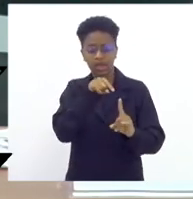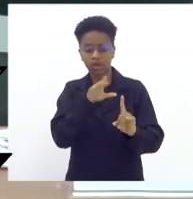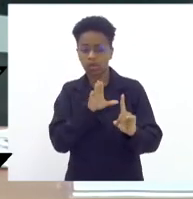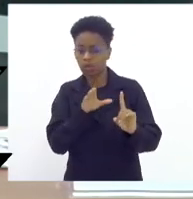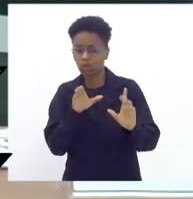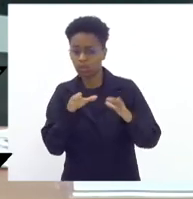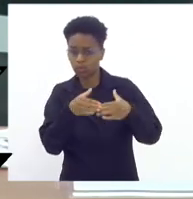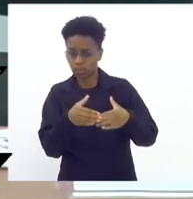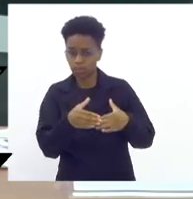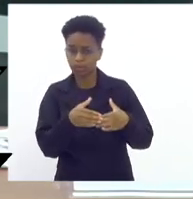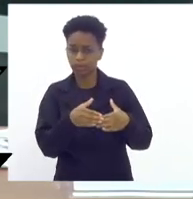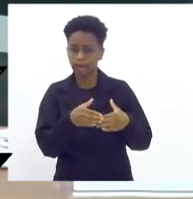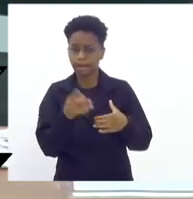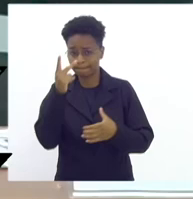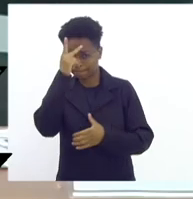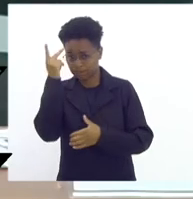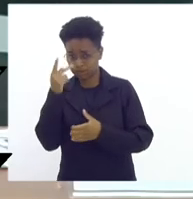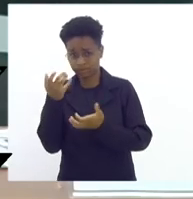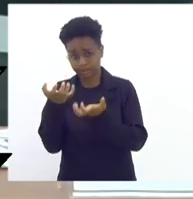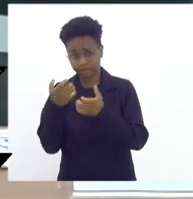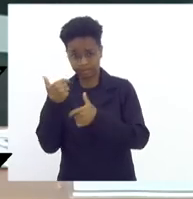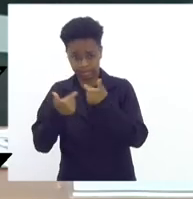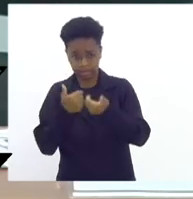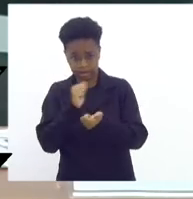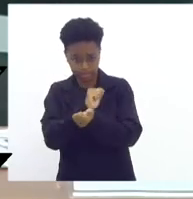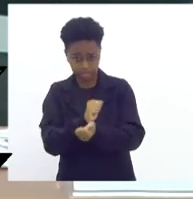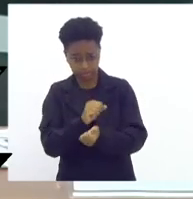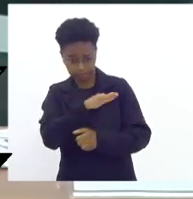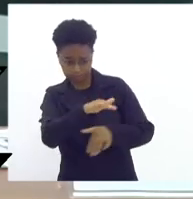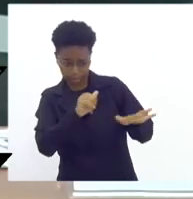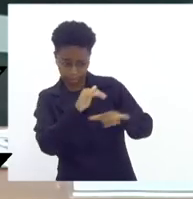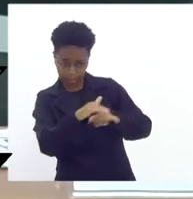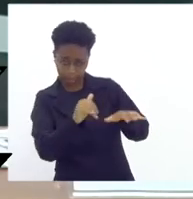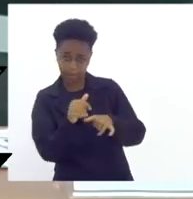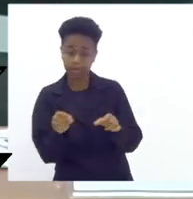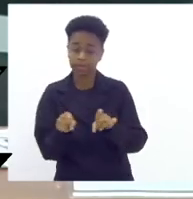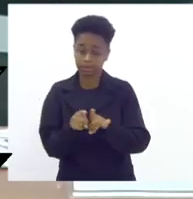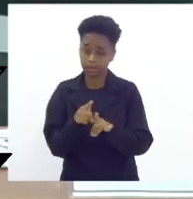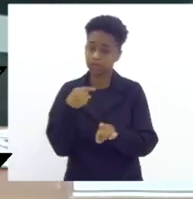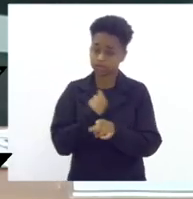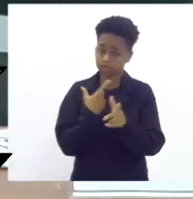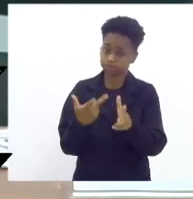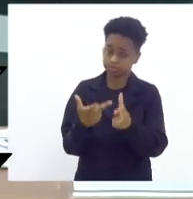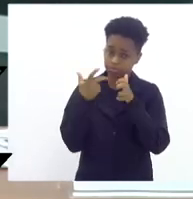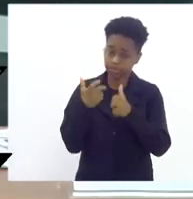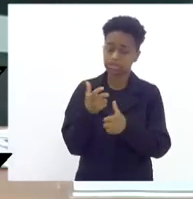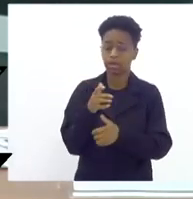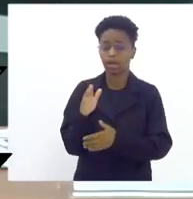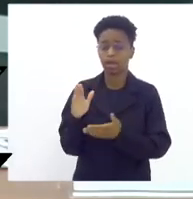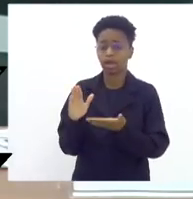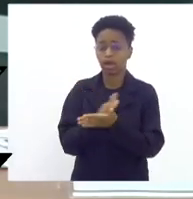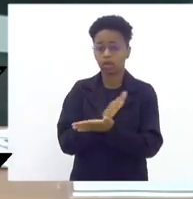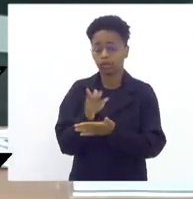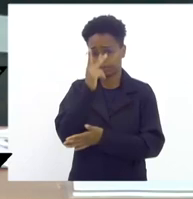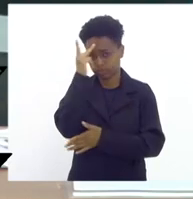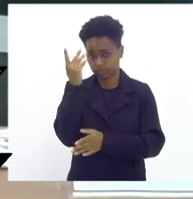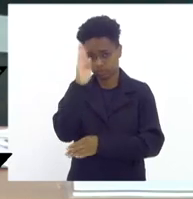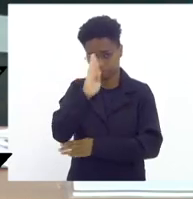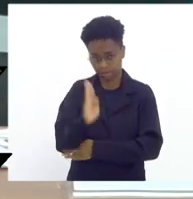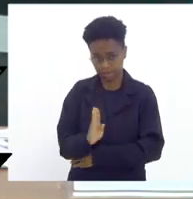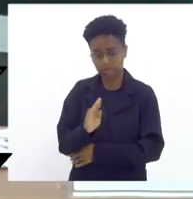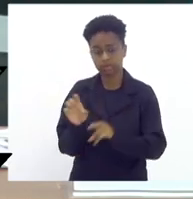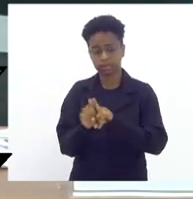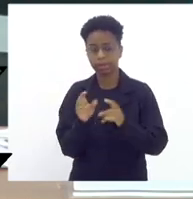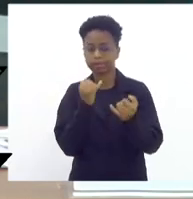análogo a escravidão a gente vê casos obviamente também de brasileiros e um corte né se algo que possamos traçar em comum